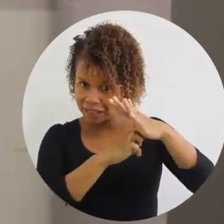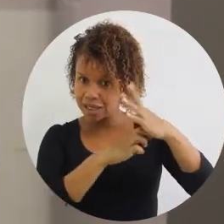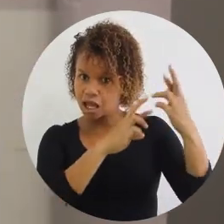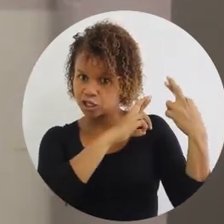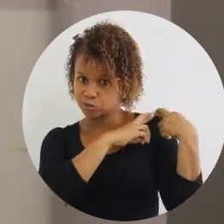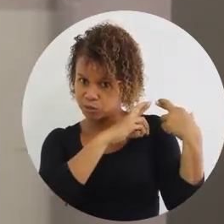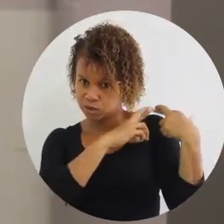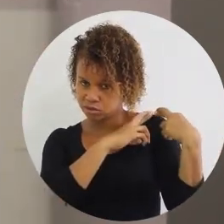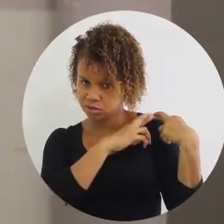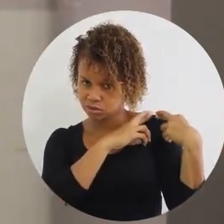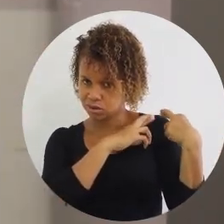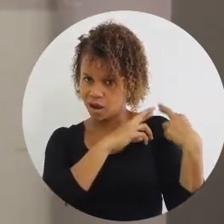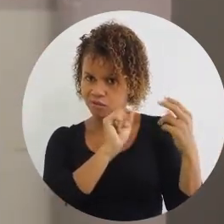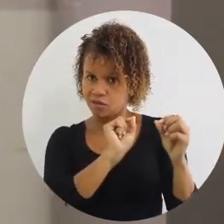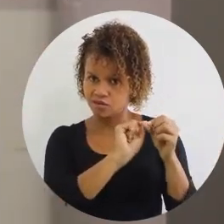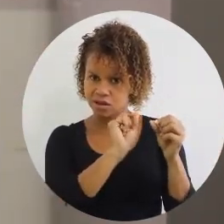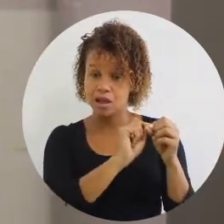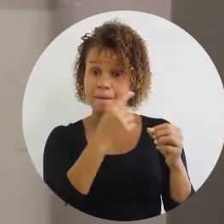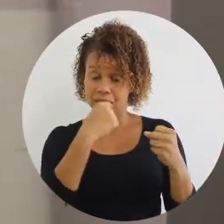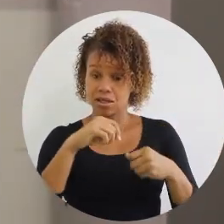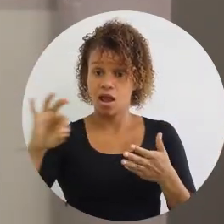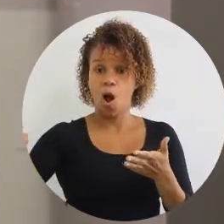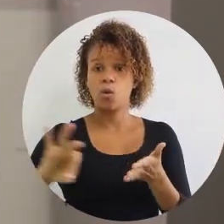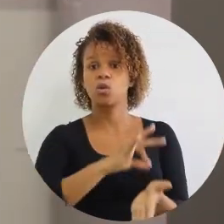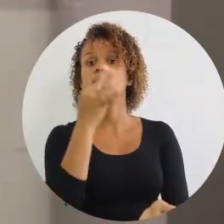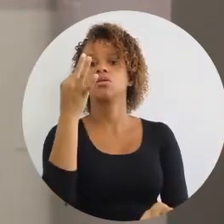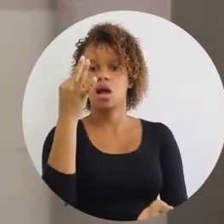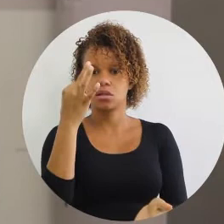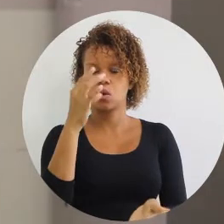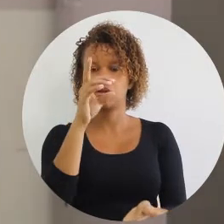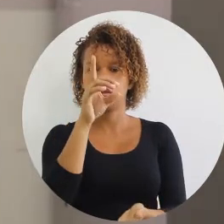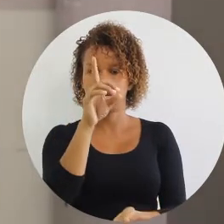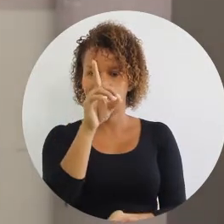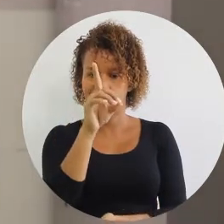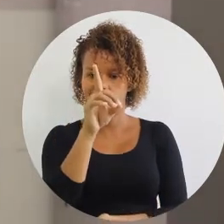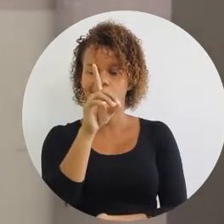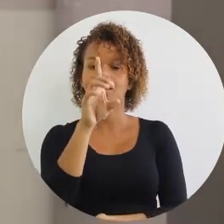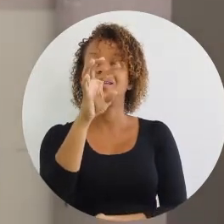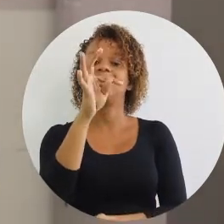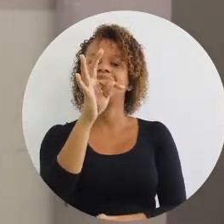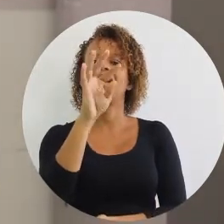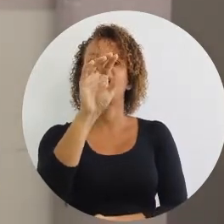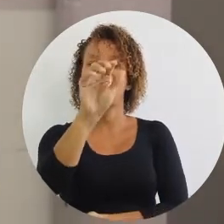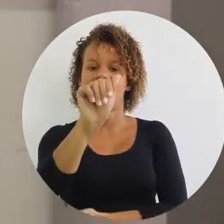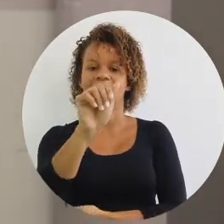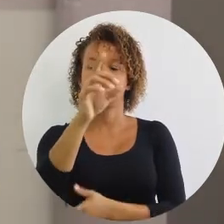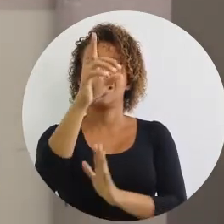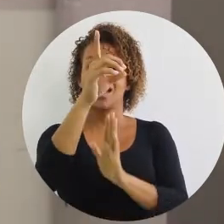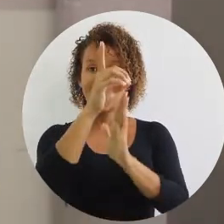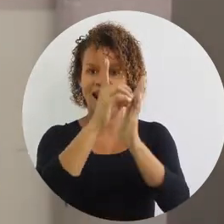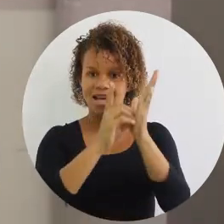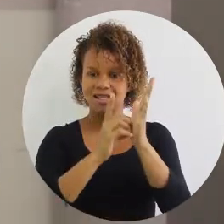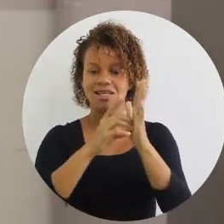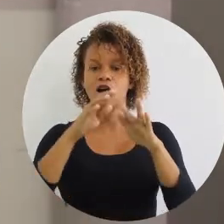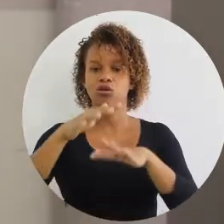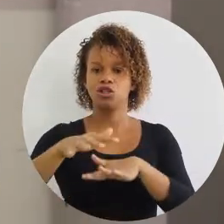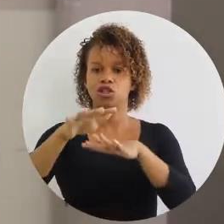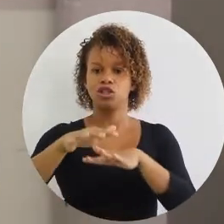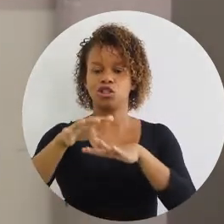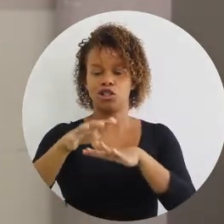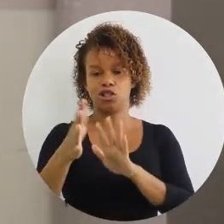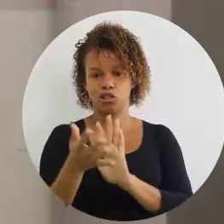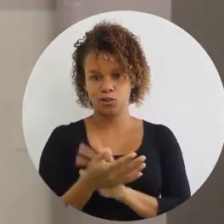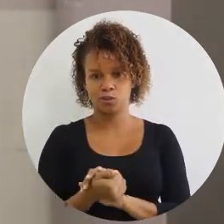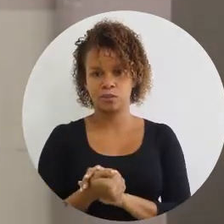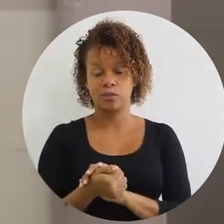transporte, a transportadora, precisa ter autorização para emitir o DTA. O que é o DTA? Declaração de Trânsito Aduaneiro.